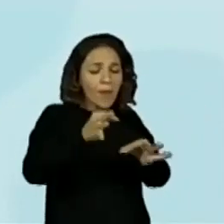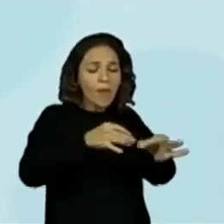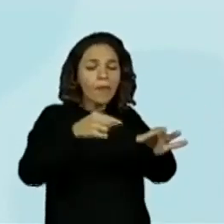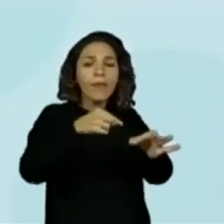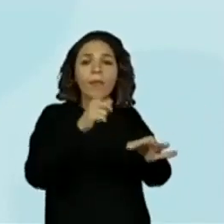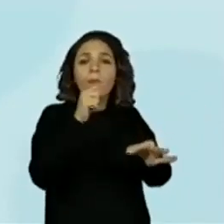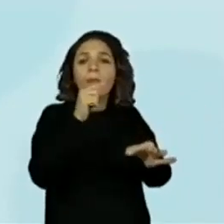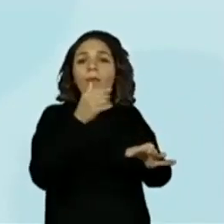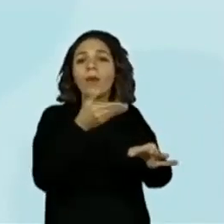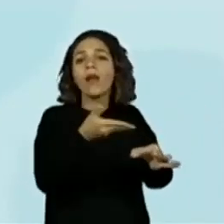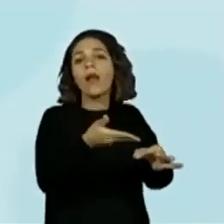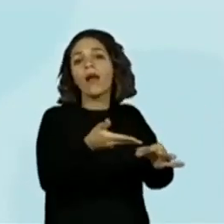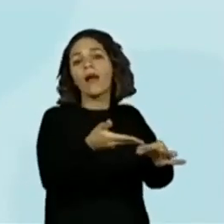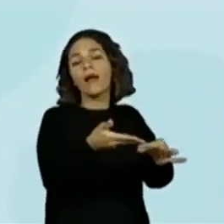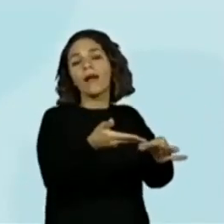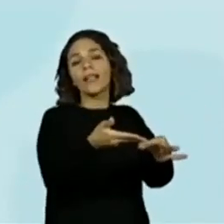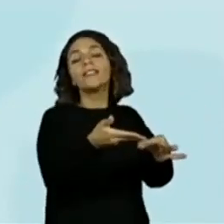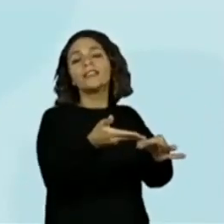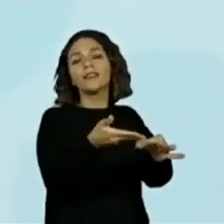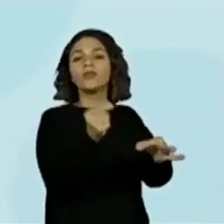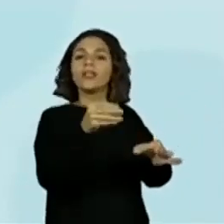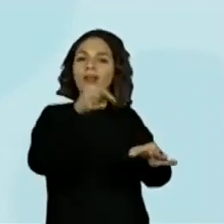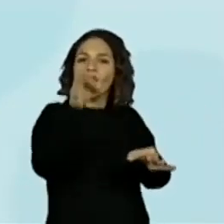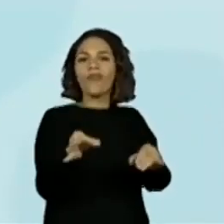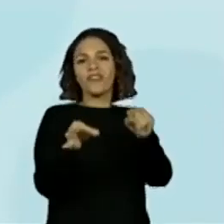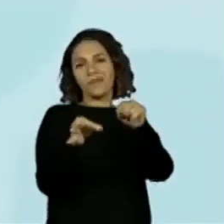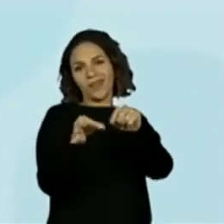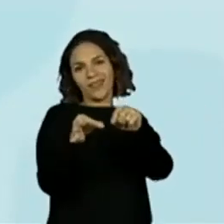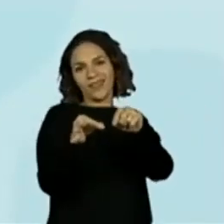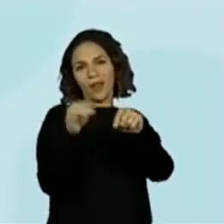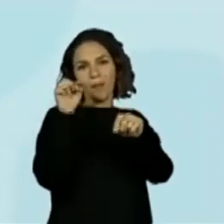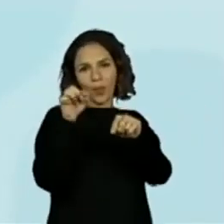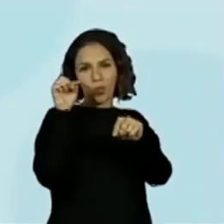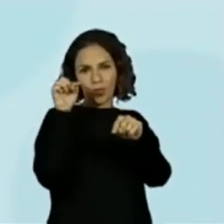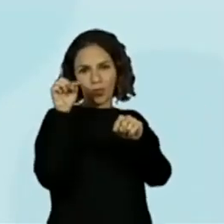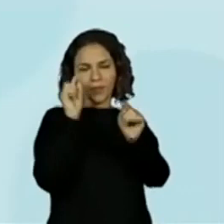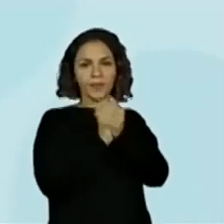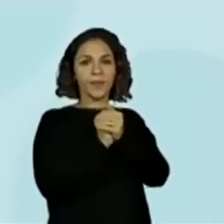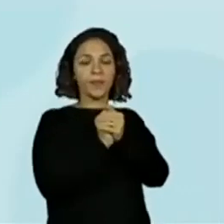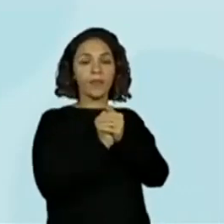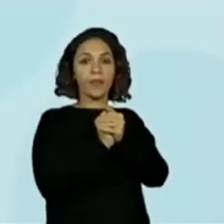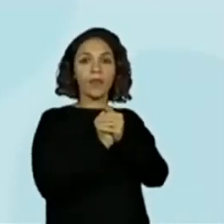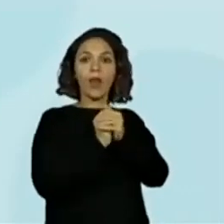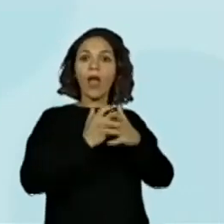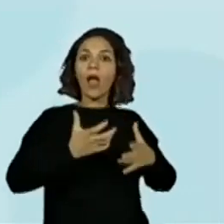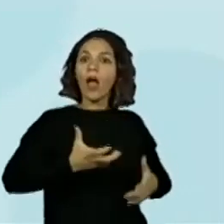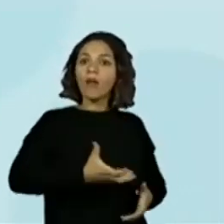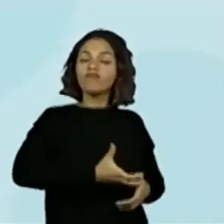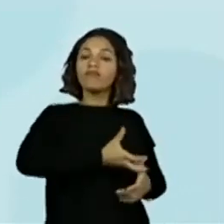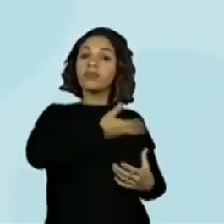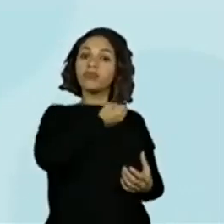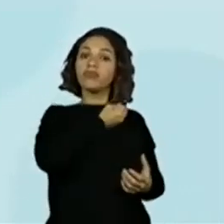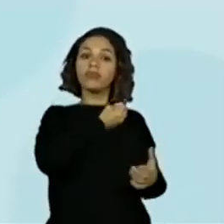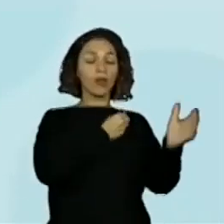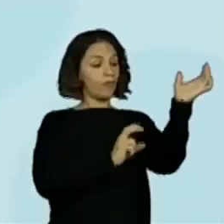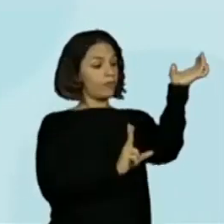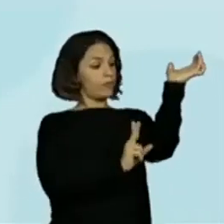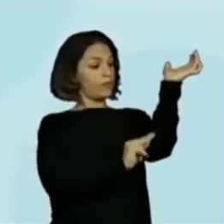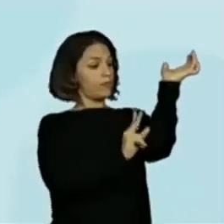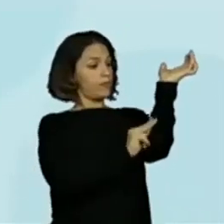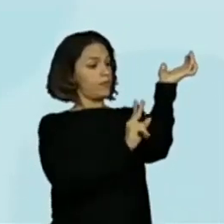completamente molhados. Confirmando de novo. De repente, apareceu uma cigarra.